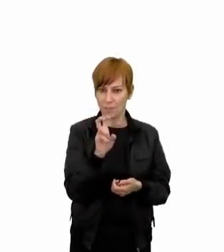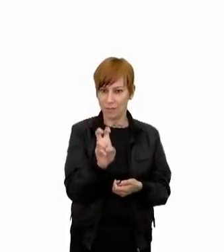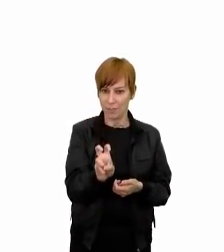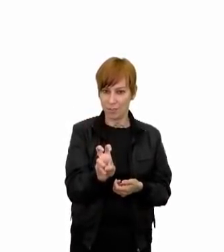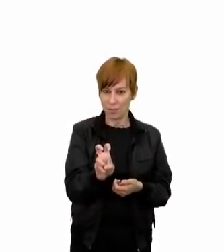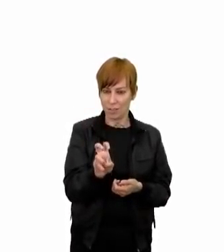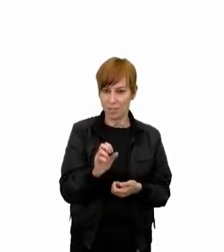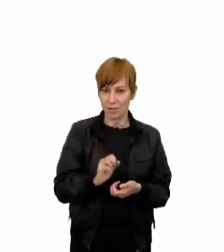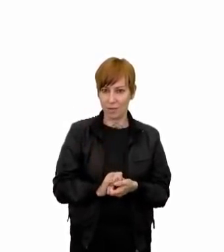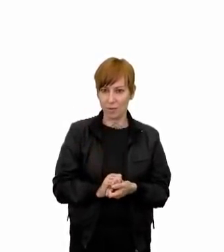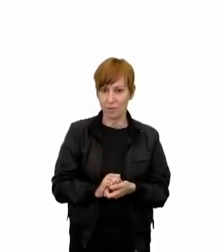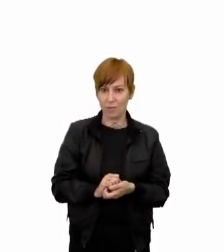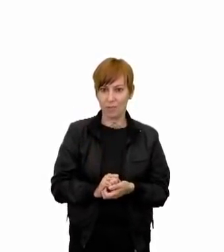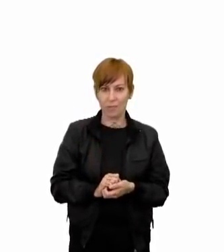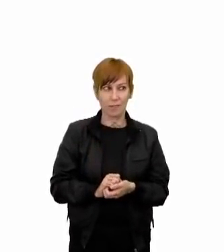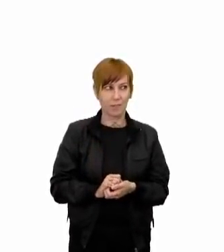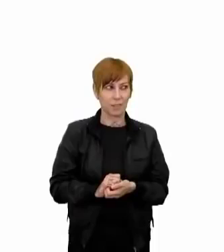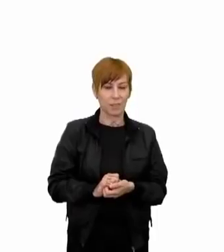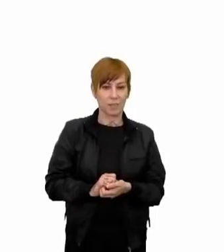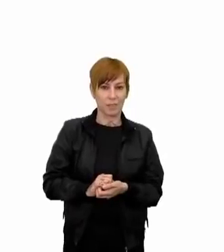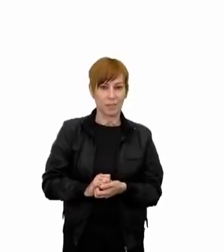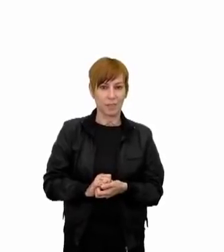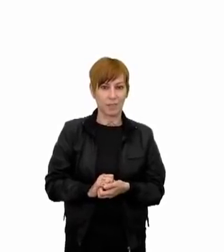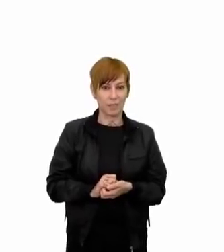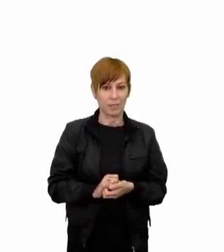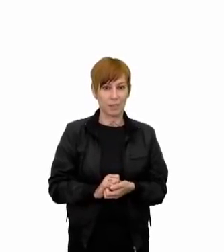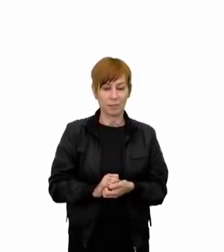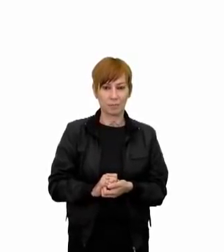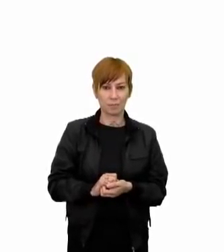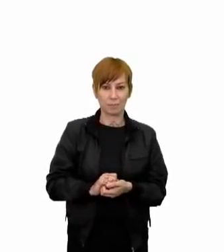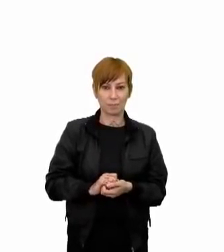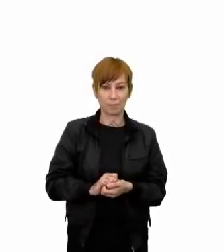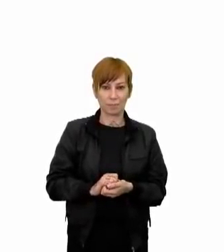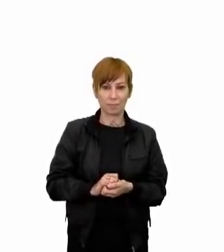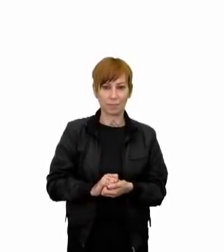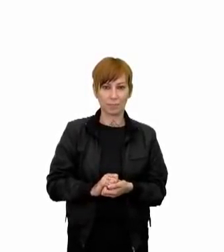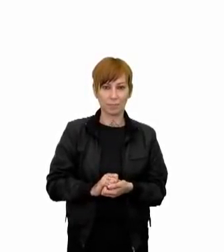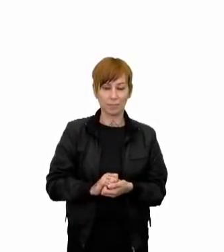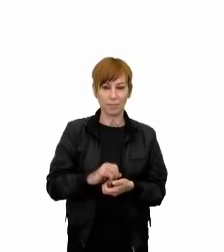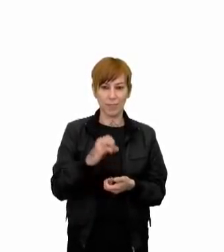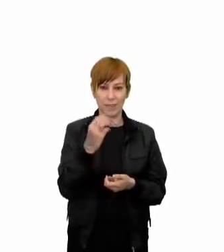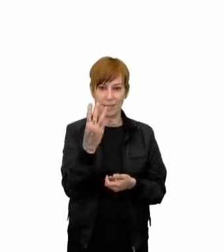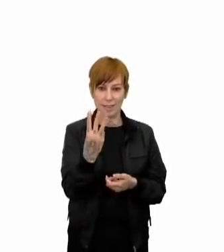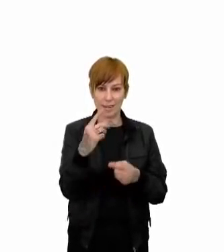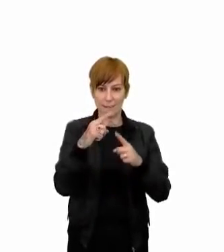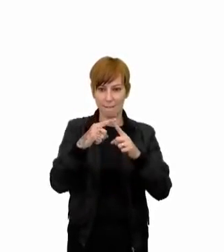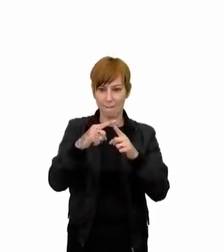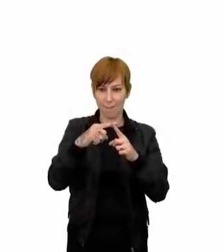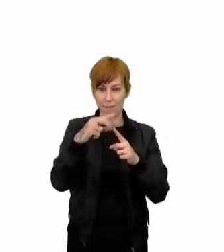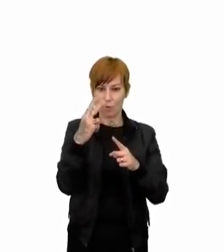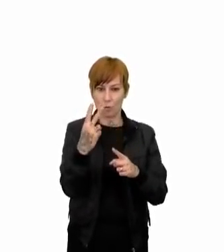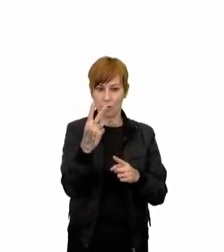vezes 225, a gente vai ter, deixa eu fazer a conta agora que eu esqueci,